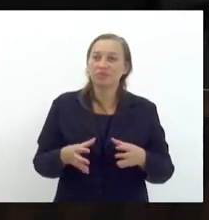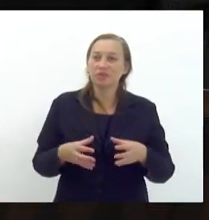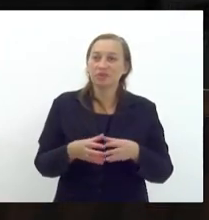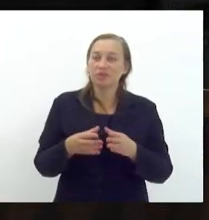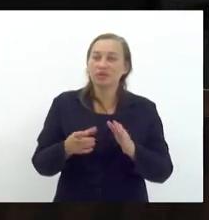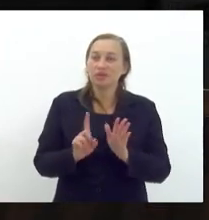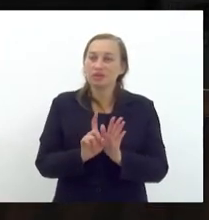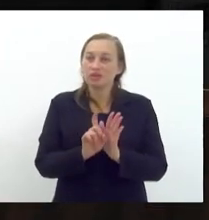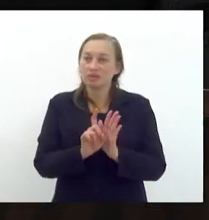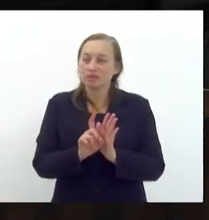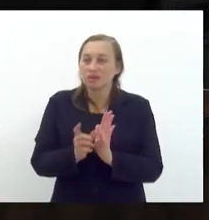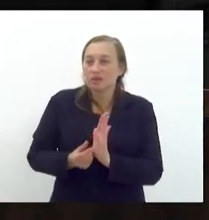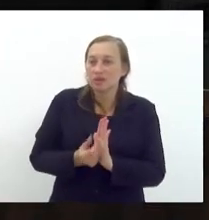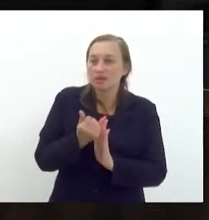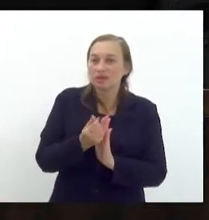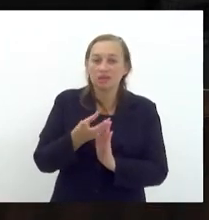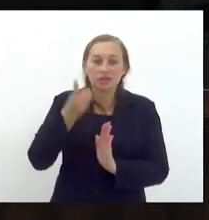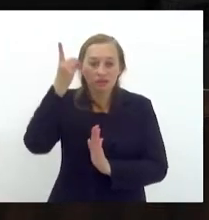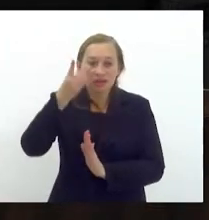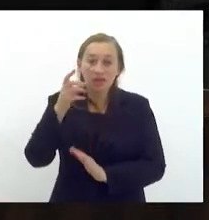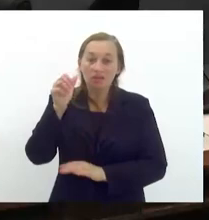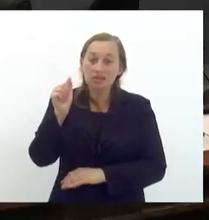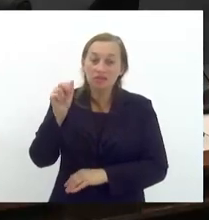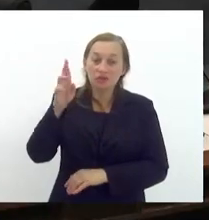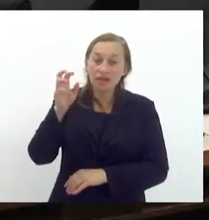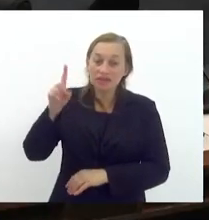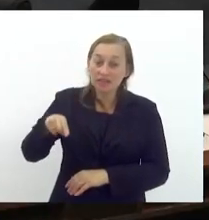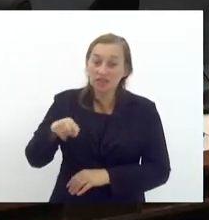Deputado André Corrêa